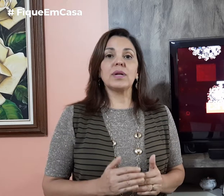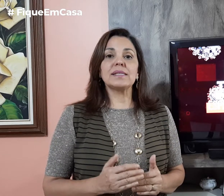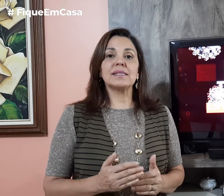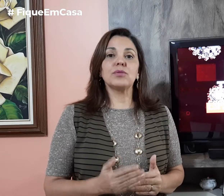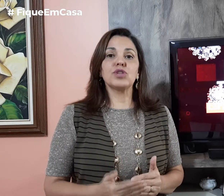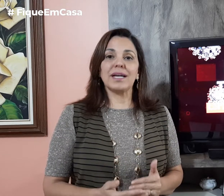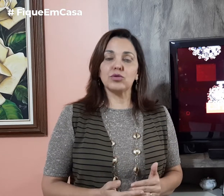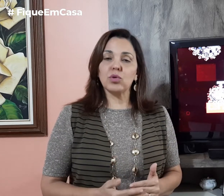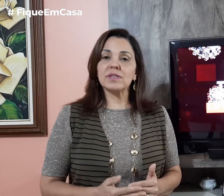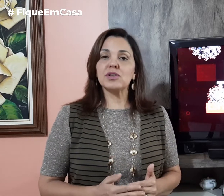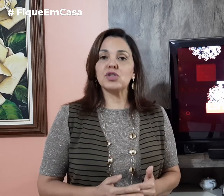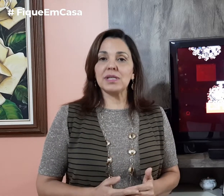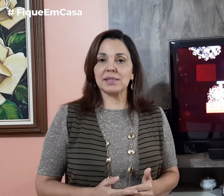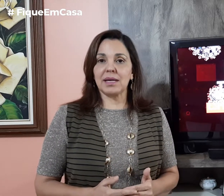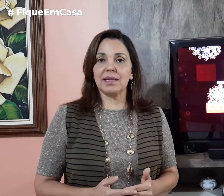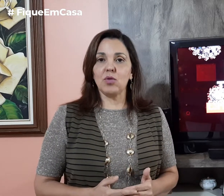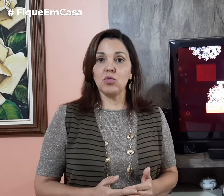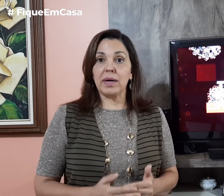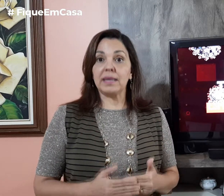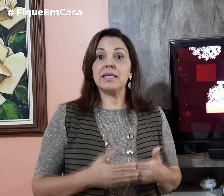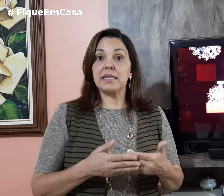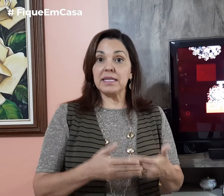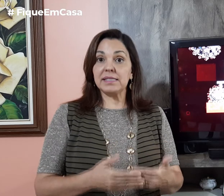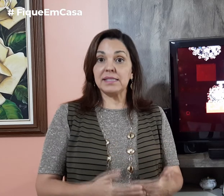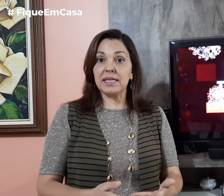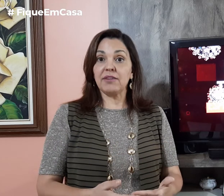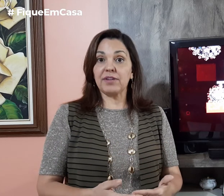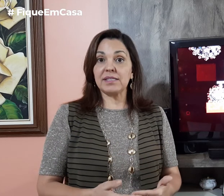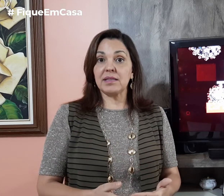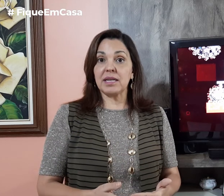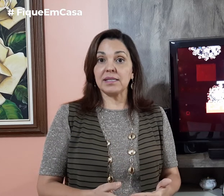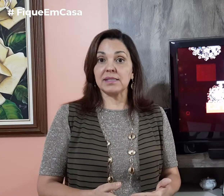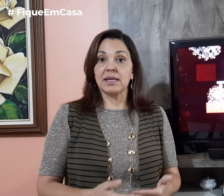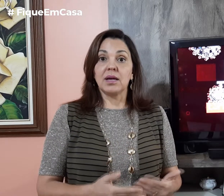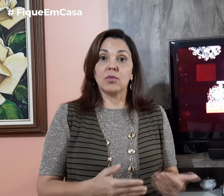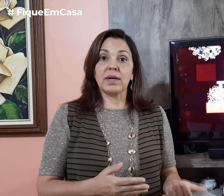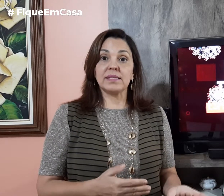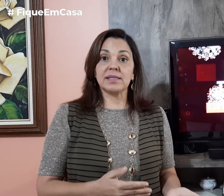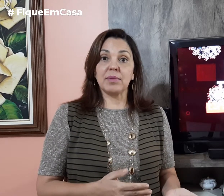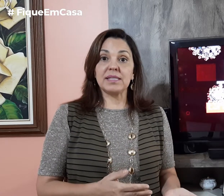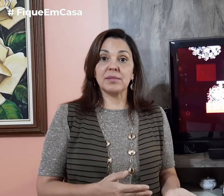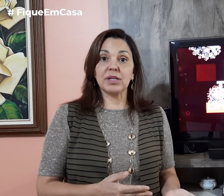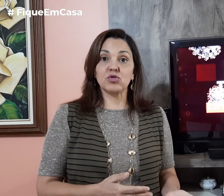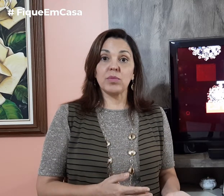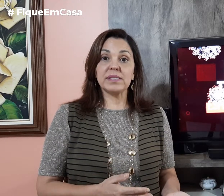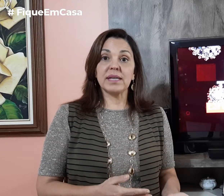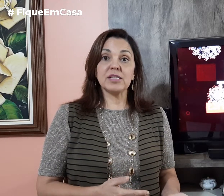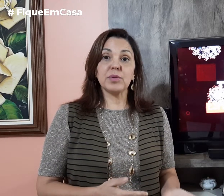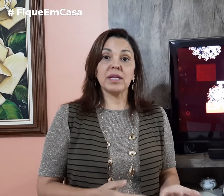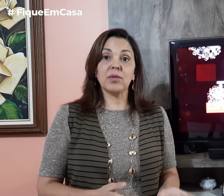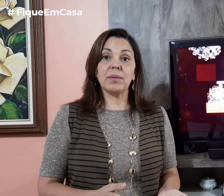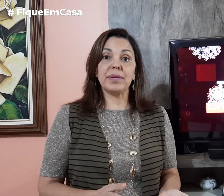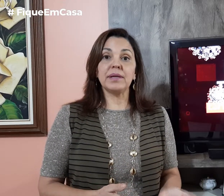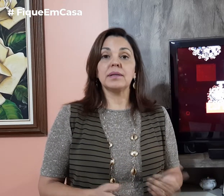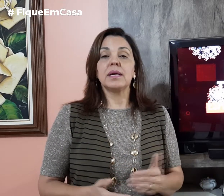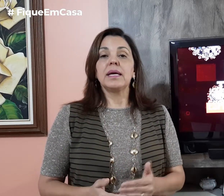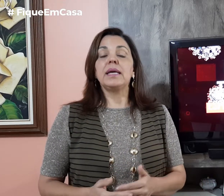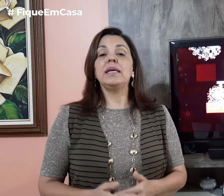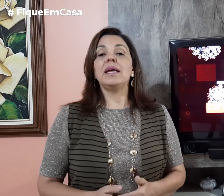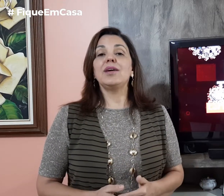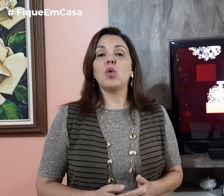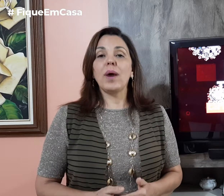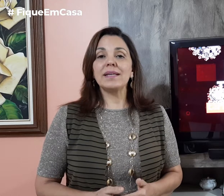terão duração de 14 dias cada uma e inicia a fase 3, quais estabelecimentos comerciais poderão abrir